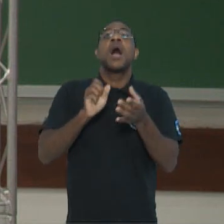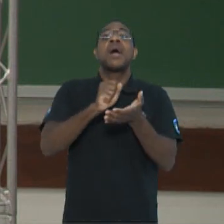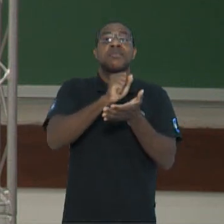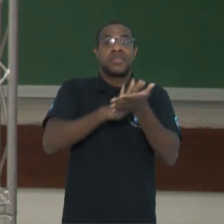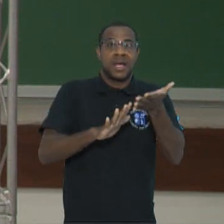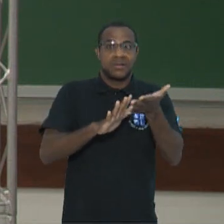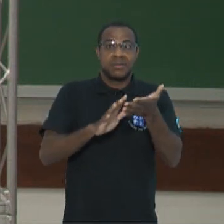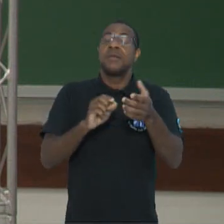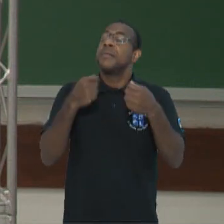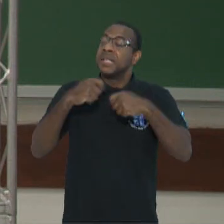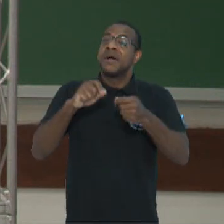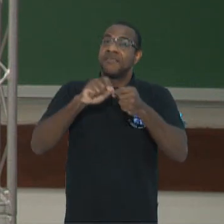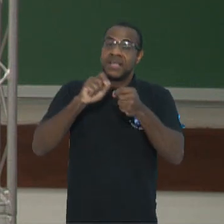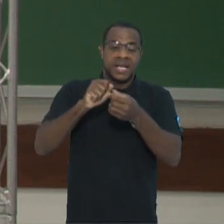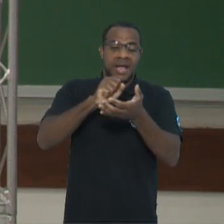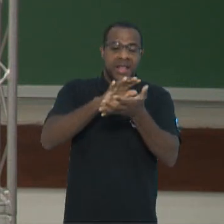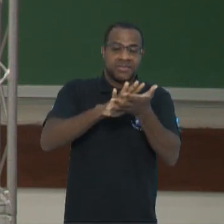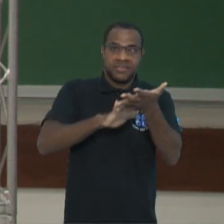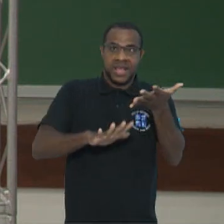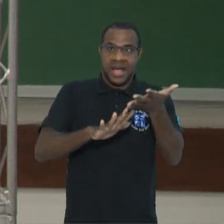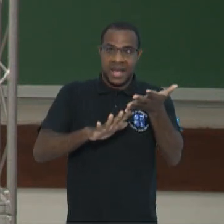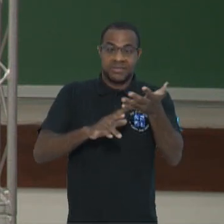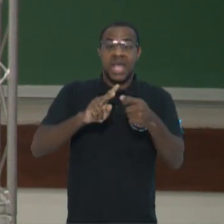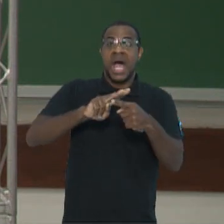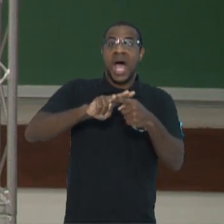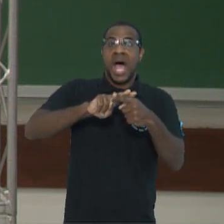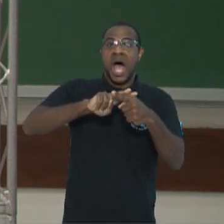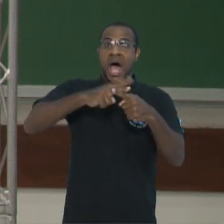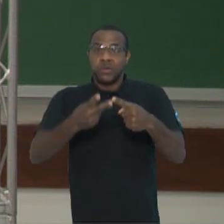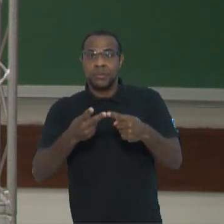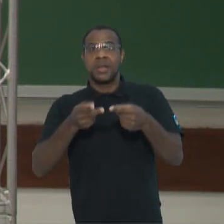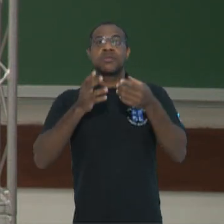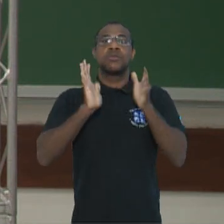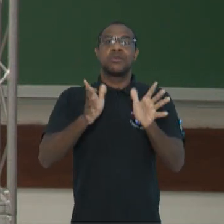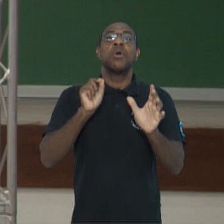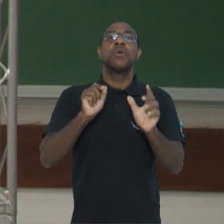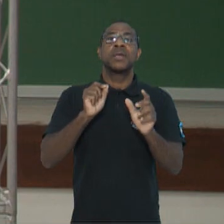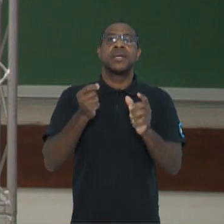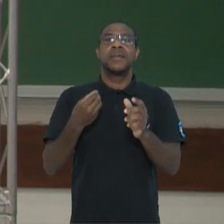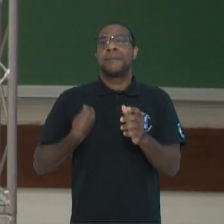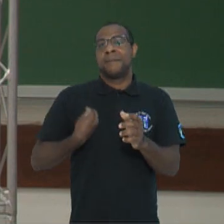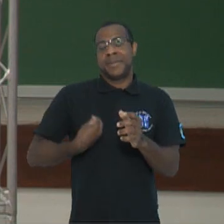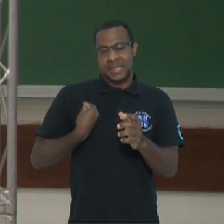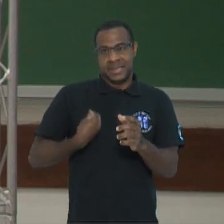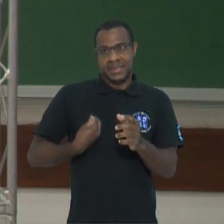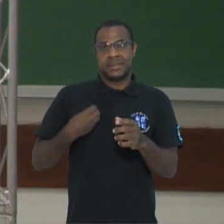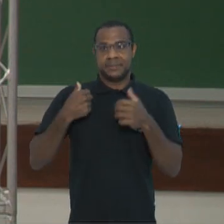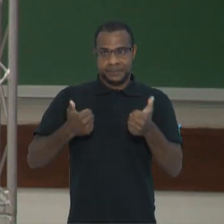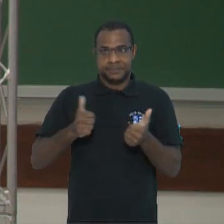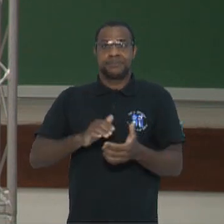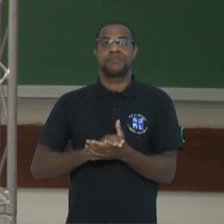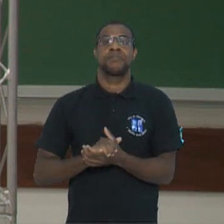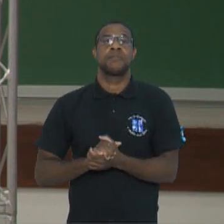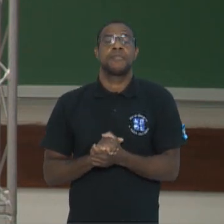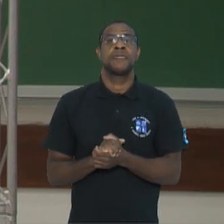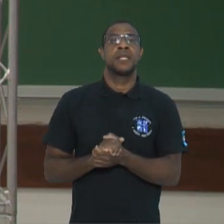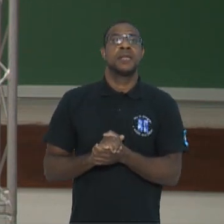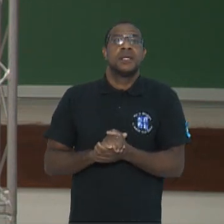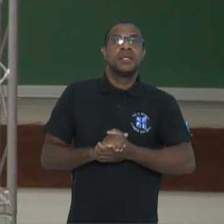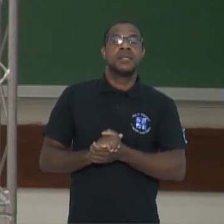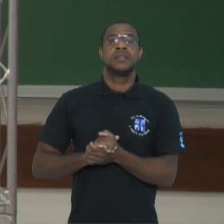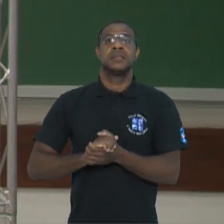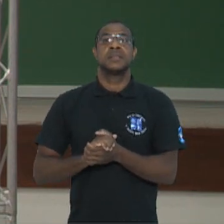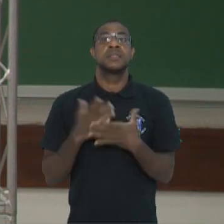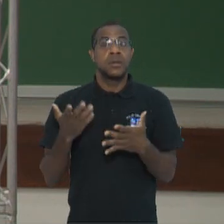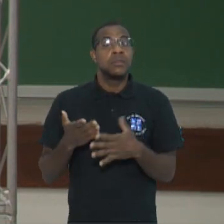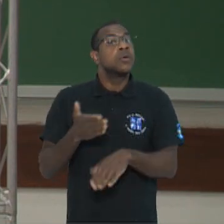Então, entra lá no aplicativo, lá no Classroom, faça esse registro, que vocês vão ter computado a chamada. Transformem isso em um